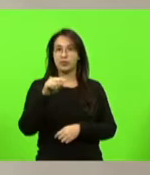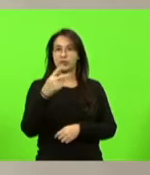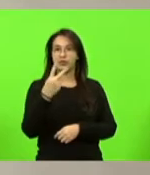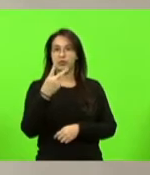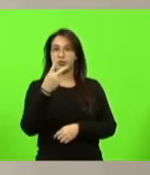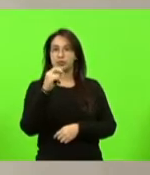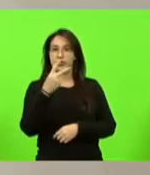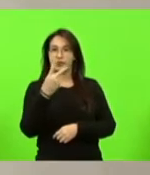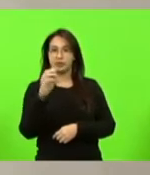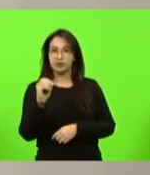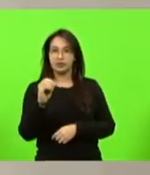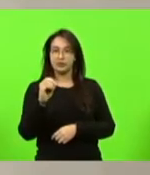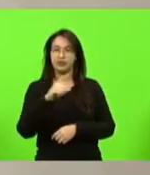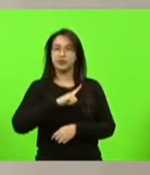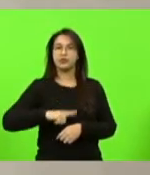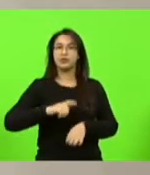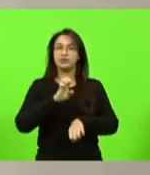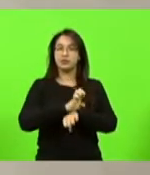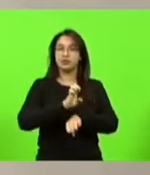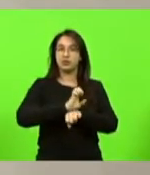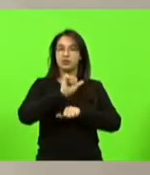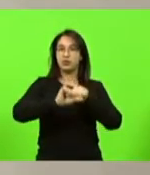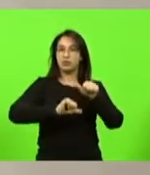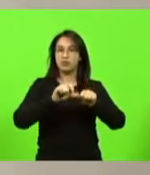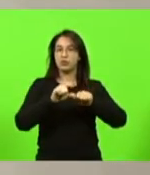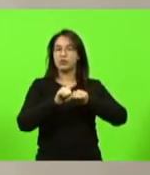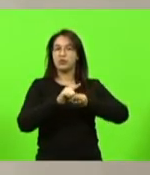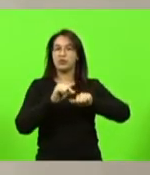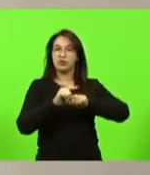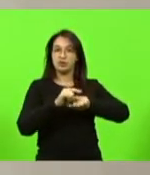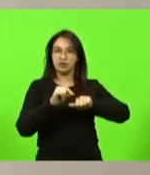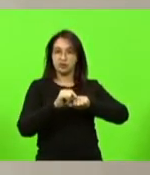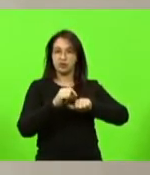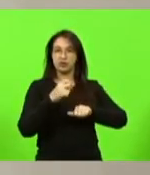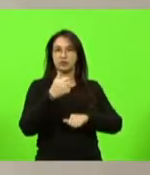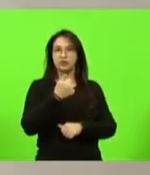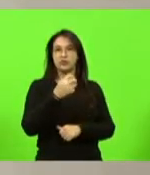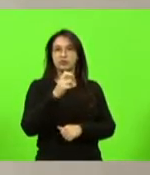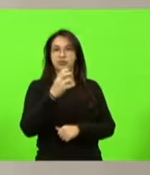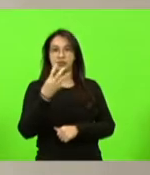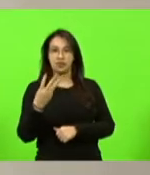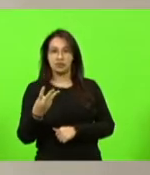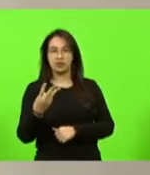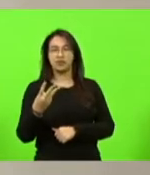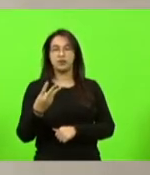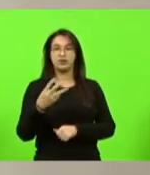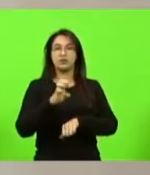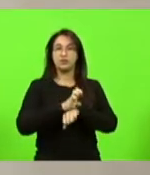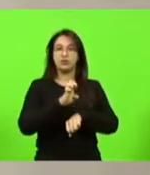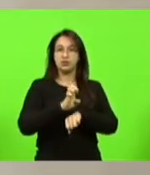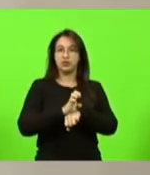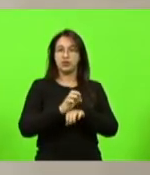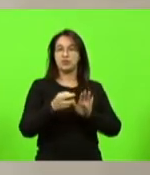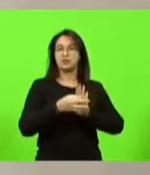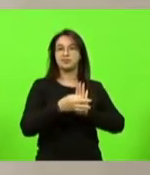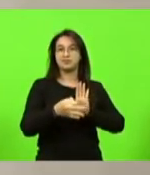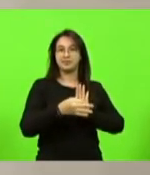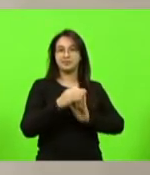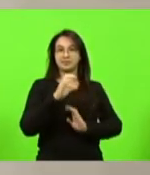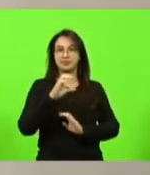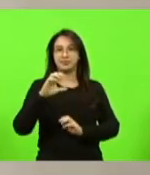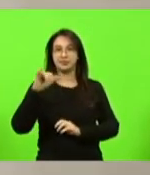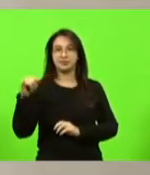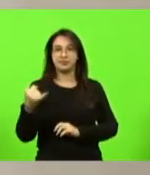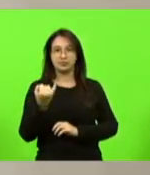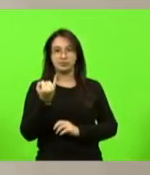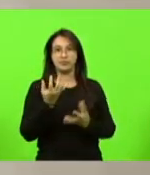Governo do Estado, altera o artigo 133 da Constituição do Estado e estabelece outras providências, parecer da Comissão de Constituição e Justiça